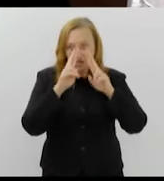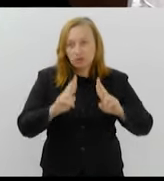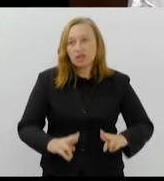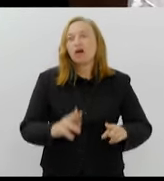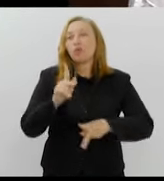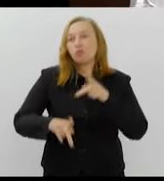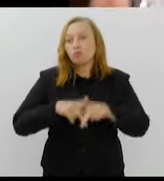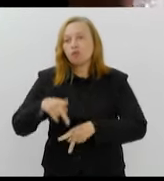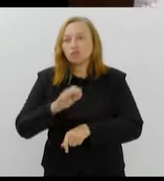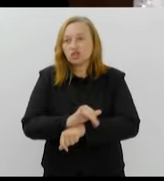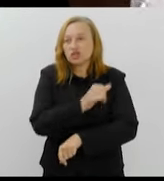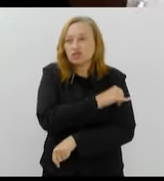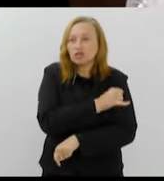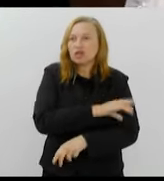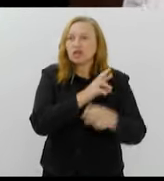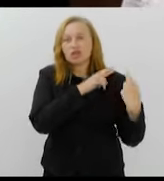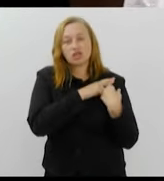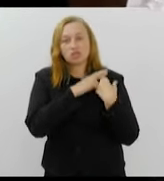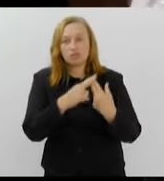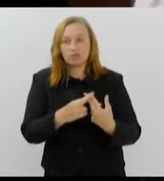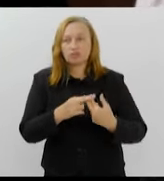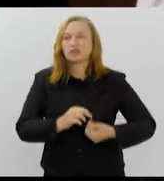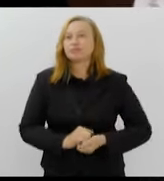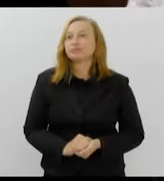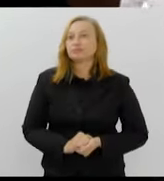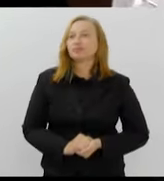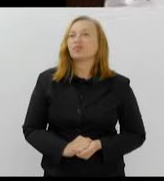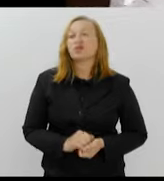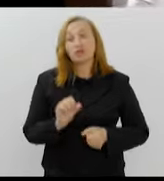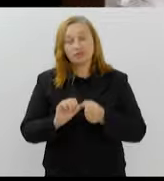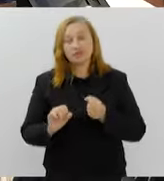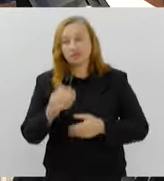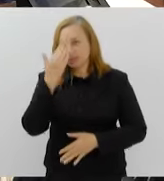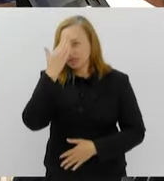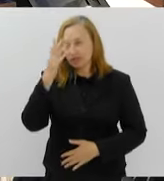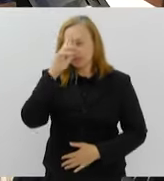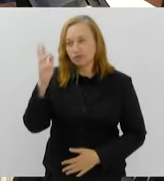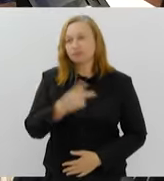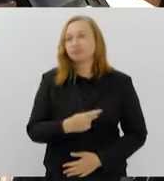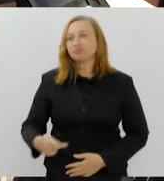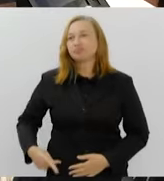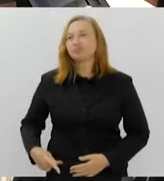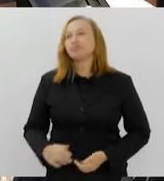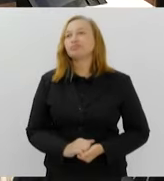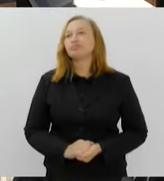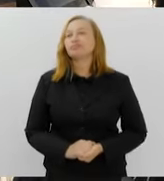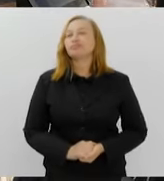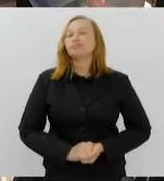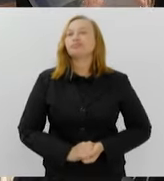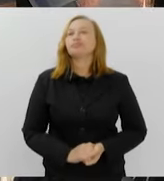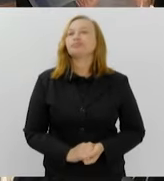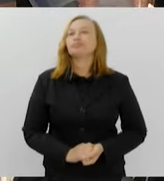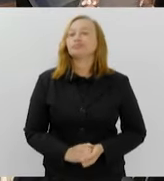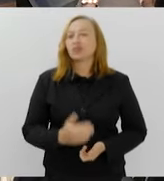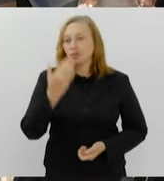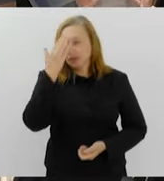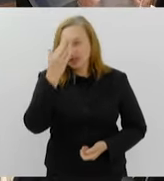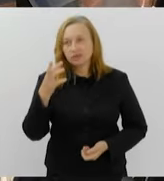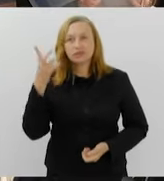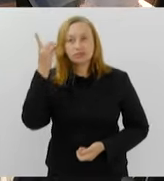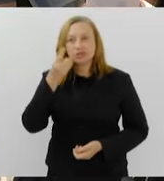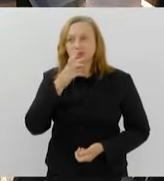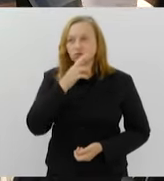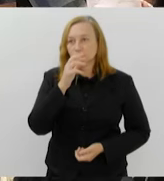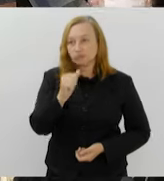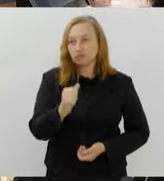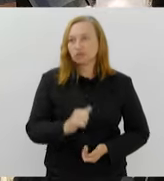Janeiro e tenha responsabilidade naquilo que tá fazendo Obrigado Presidente Obrigado Deputado Rodrigo Amorim questão